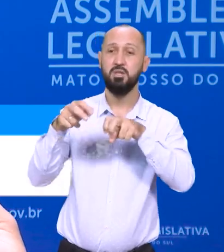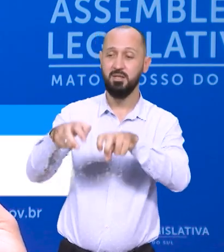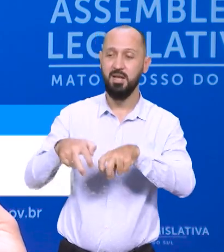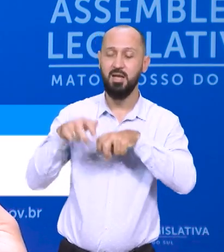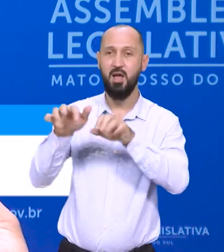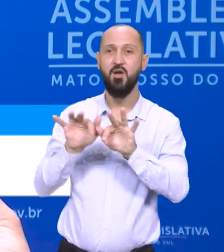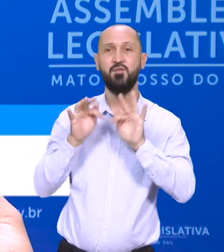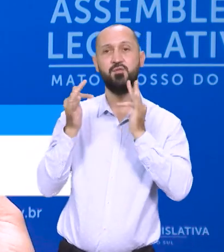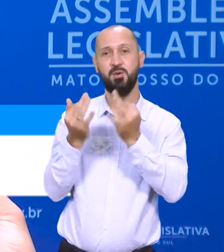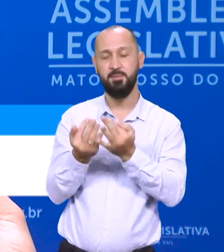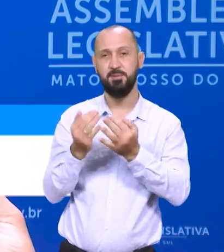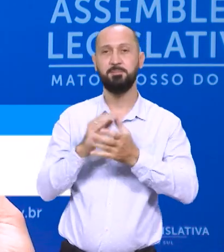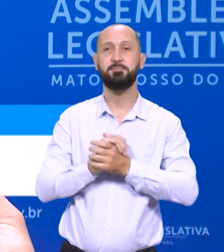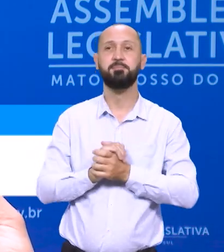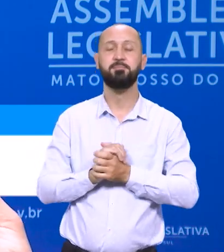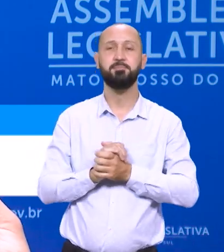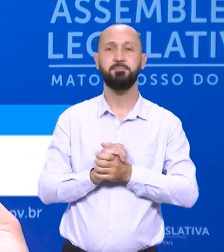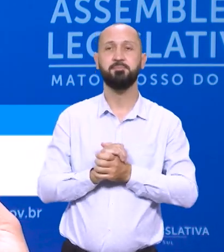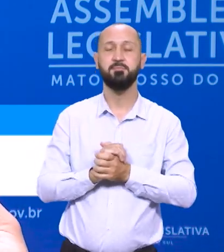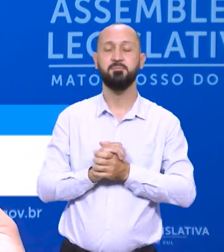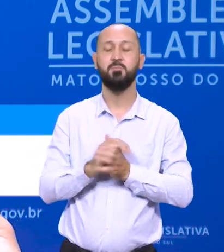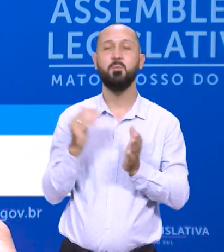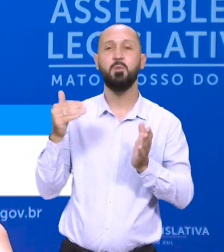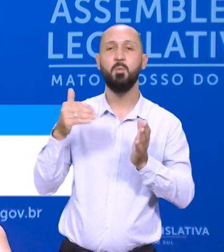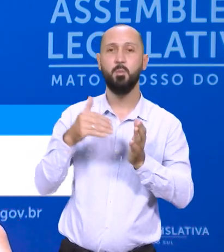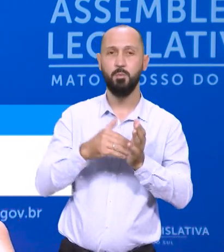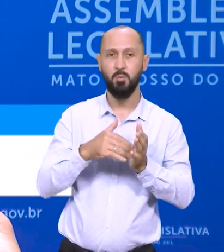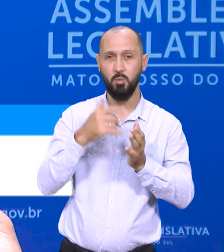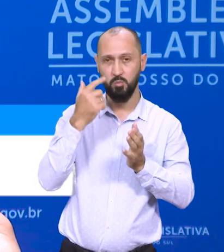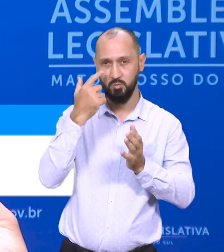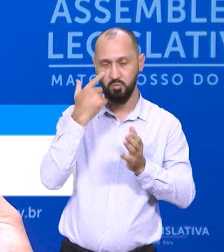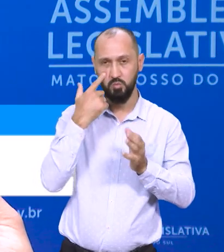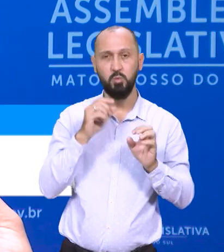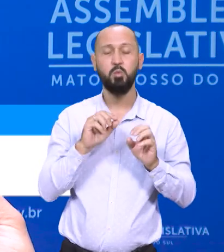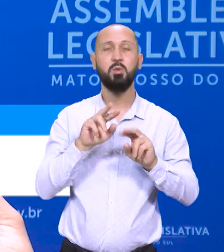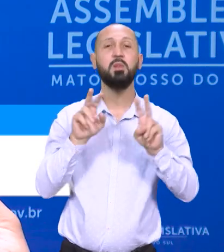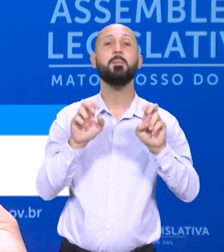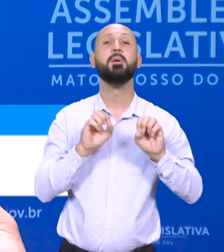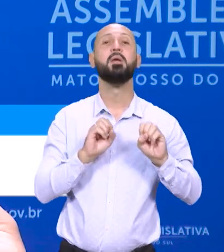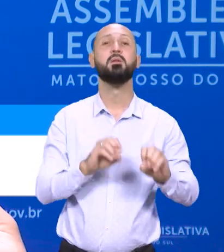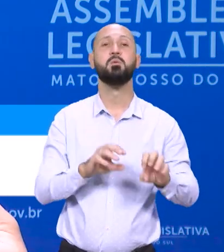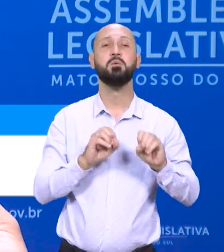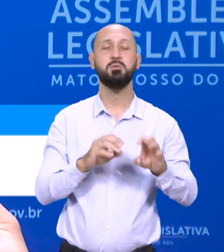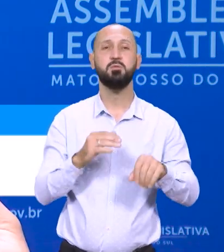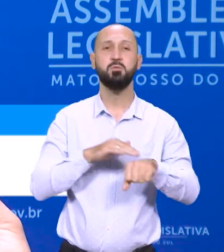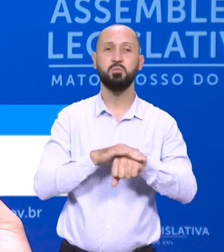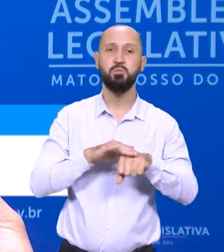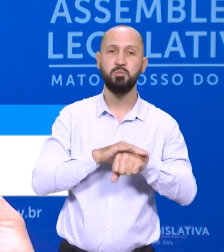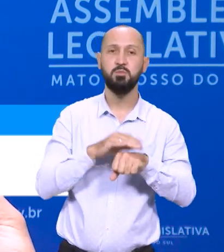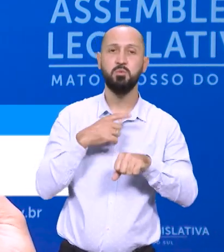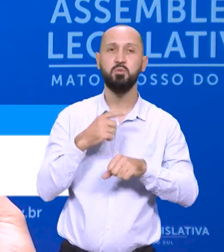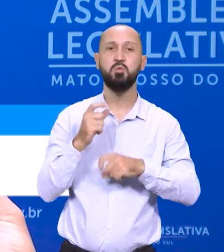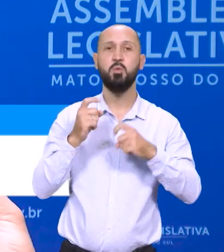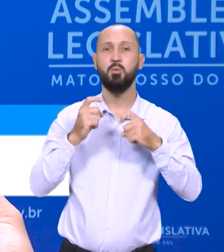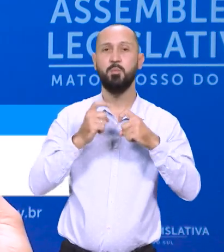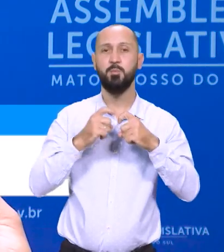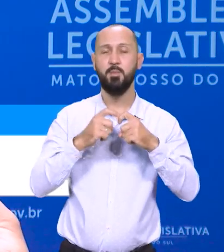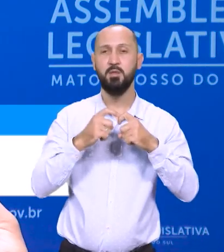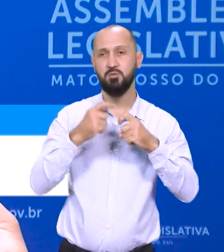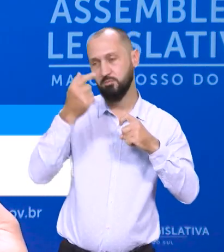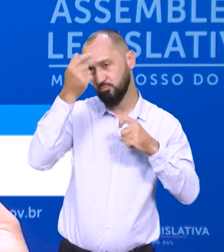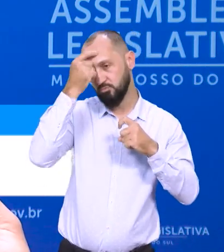agricultura familiar. E por último, deixei para falar da educação. Como eu disse, eu sou